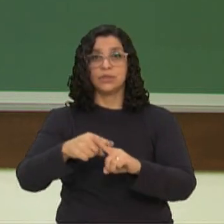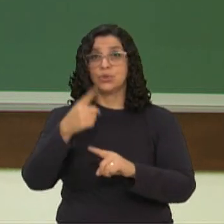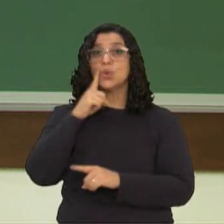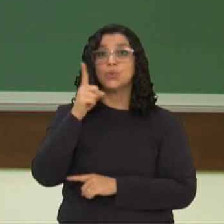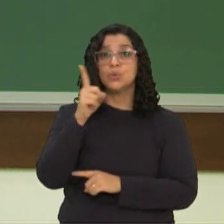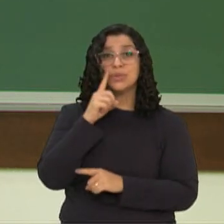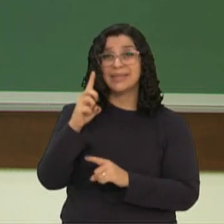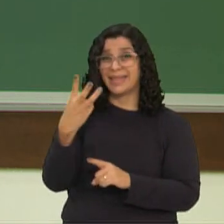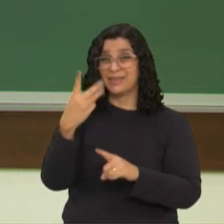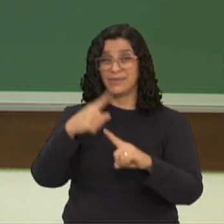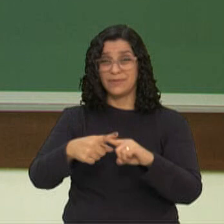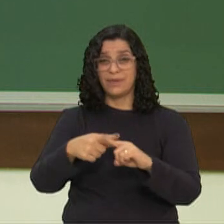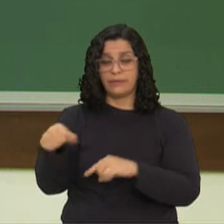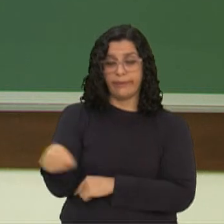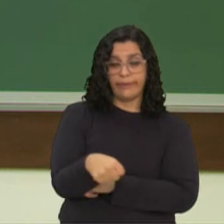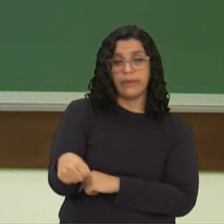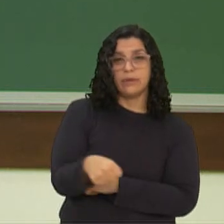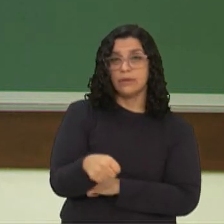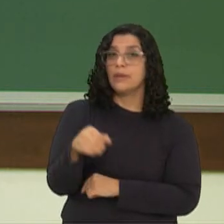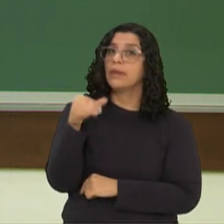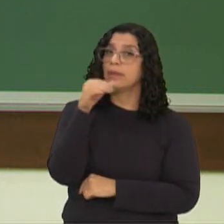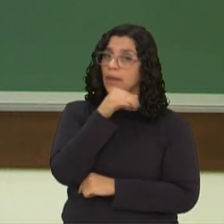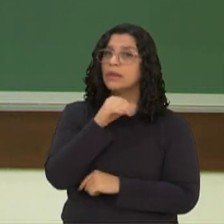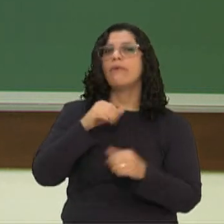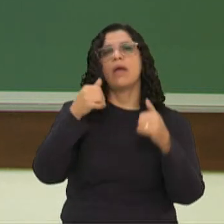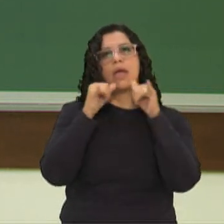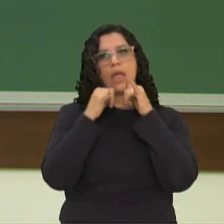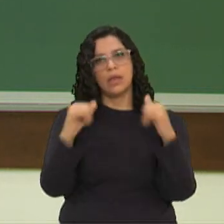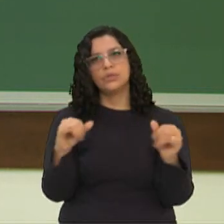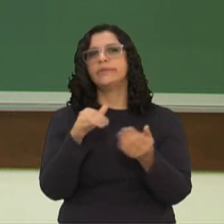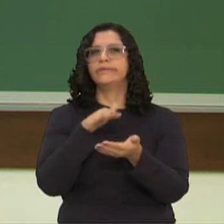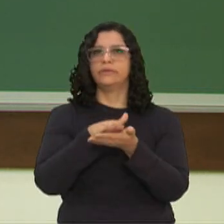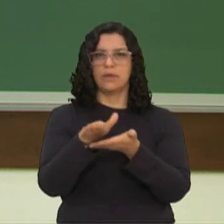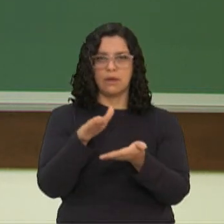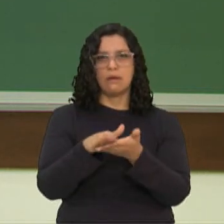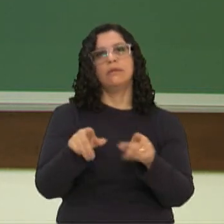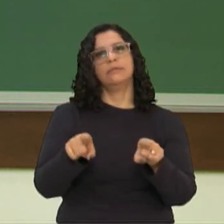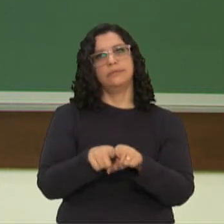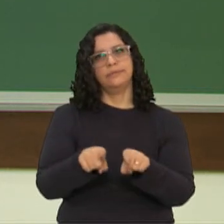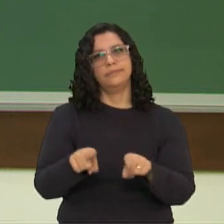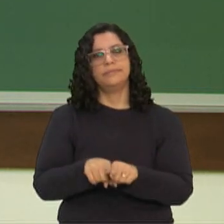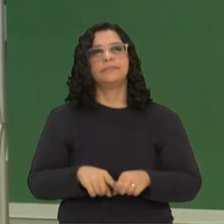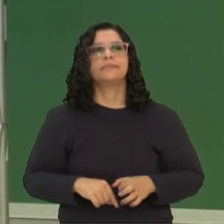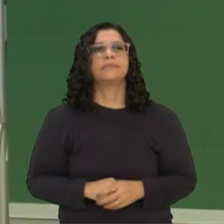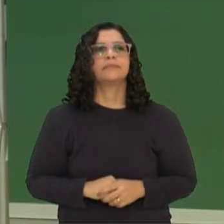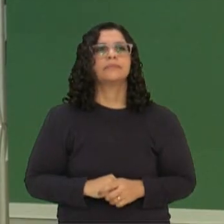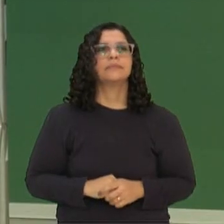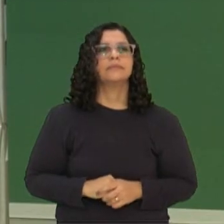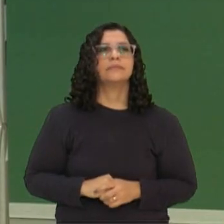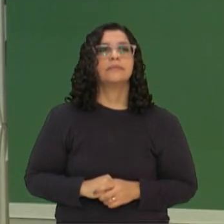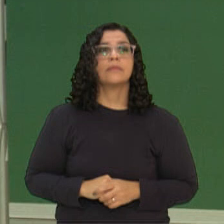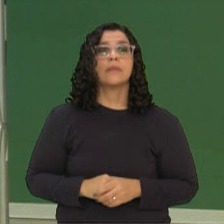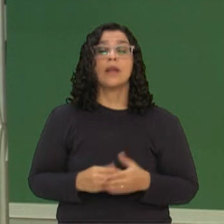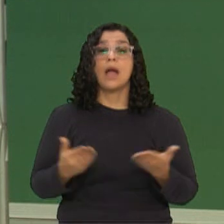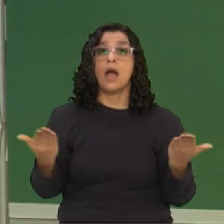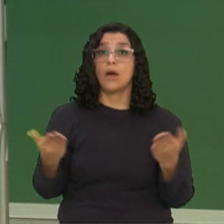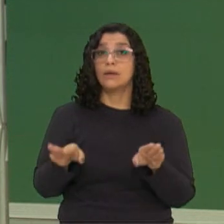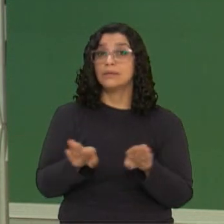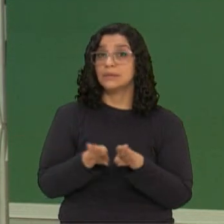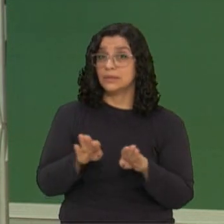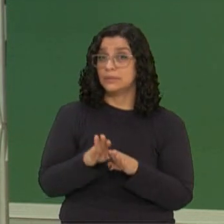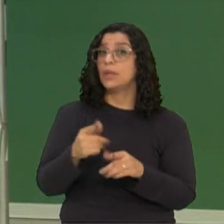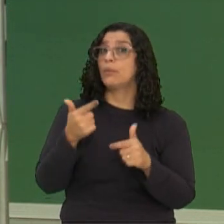vai, nesse período de aquecimento, você vai utilizar mais, vai gastar mais energia, tá? A